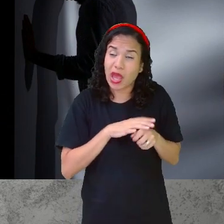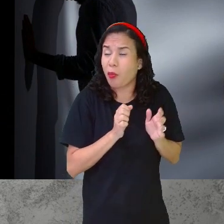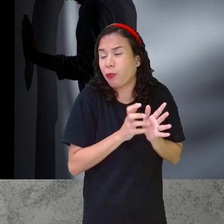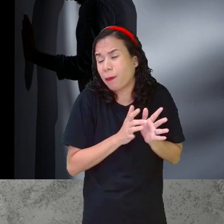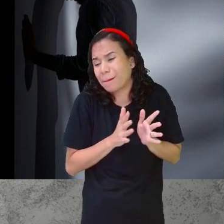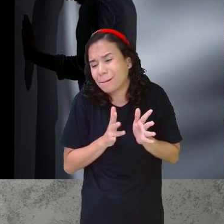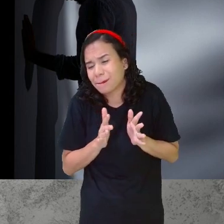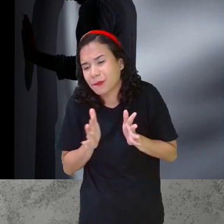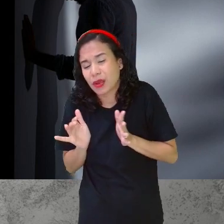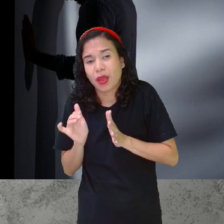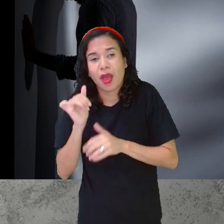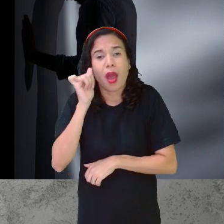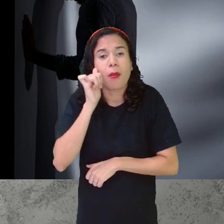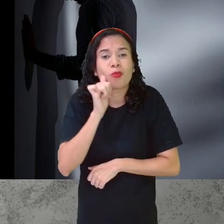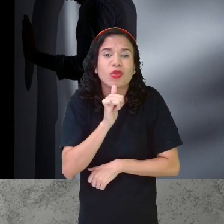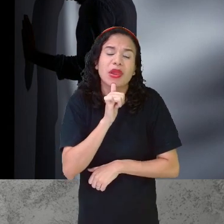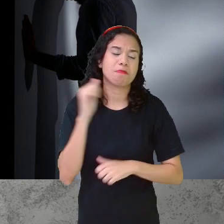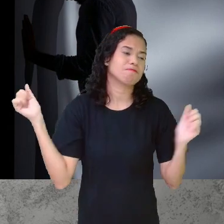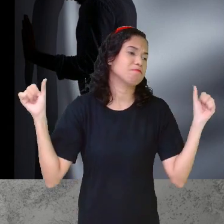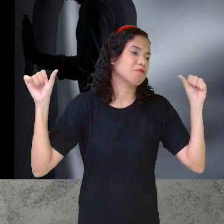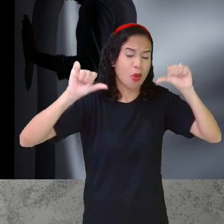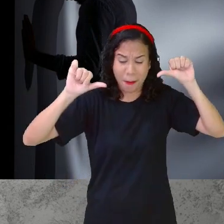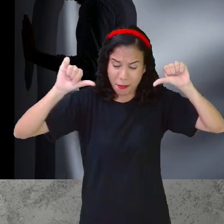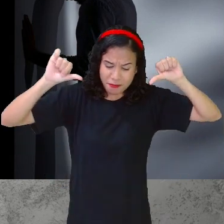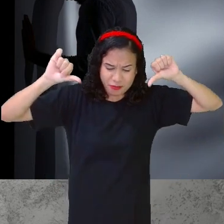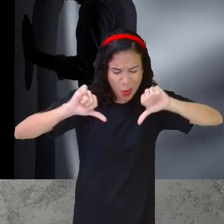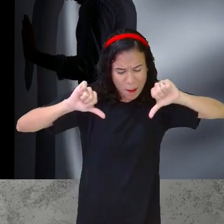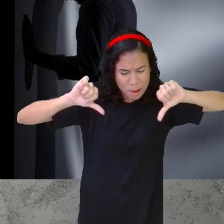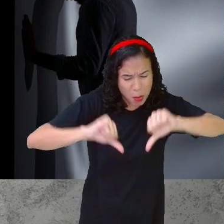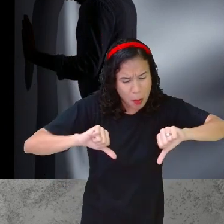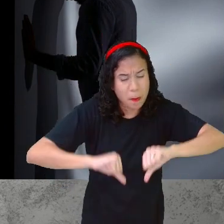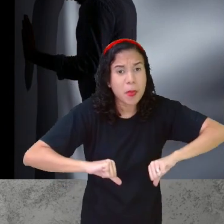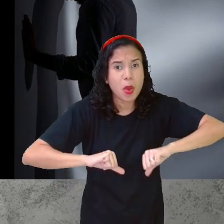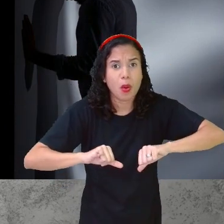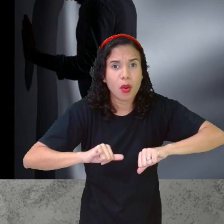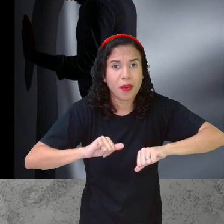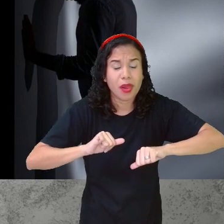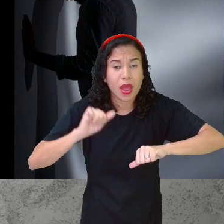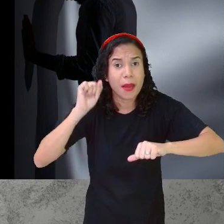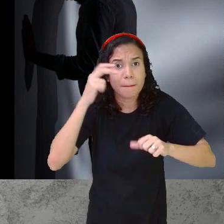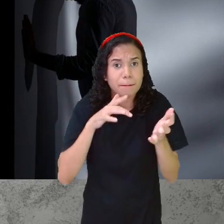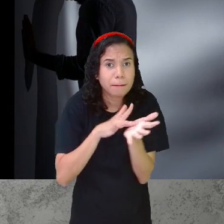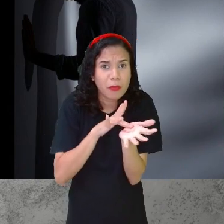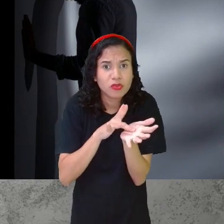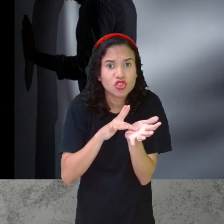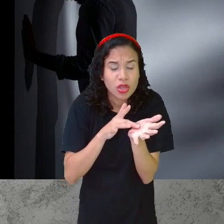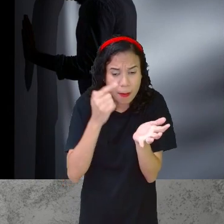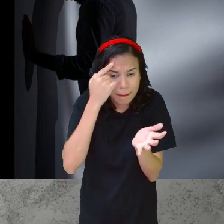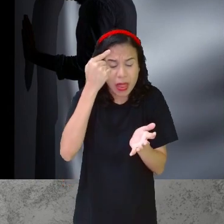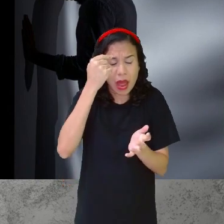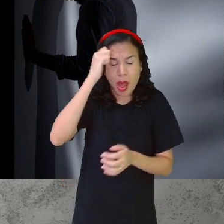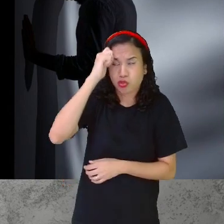tempo, Alicia só foi piorando. Passou a ter alucinações.